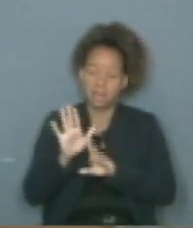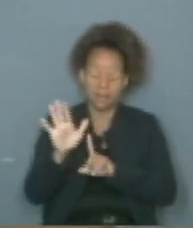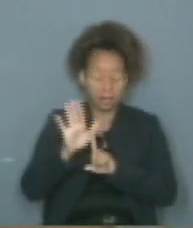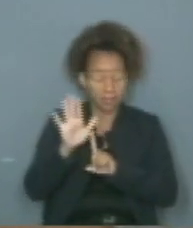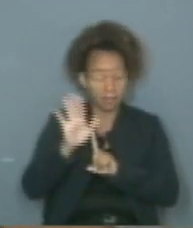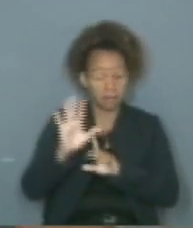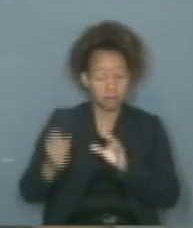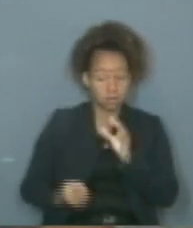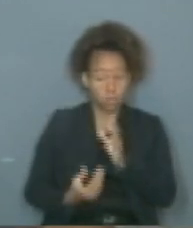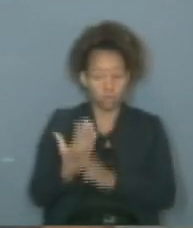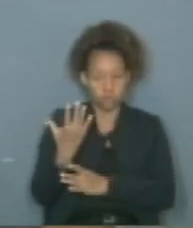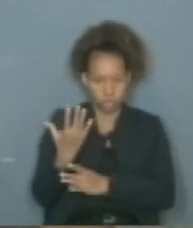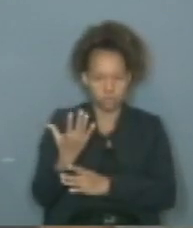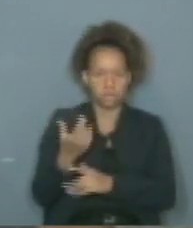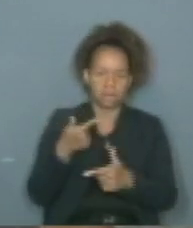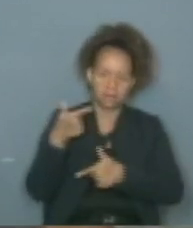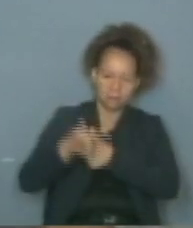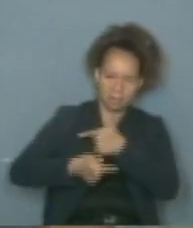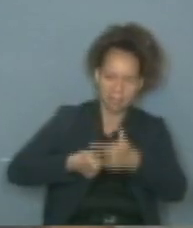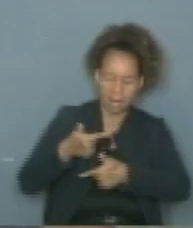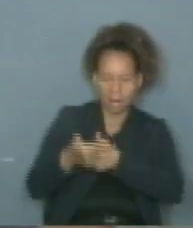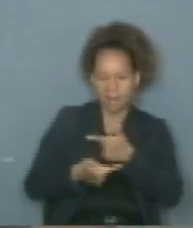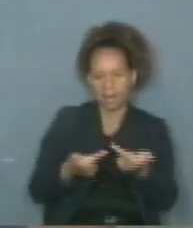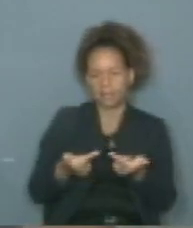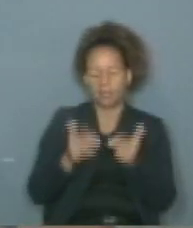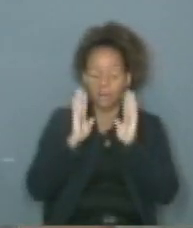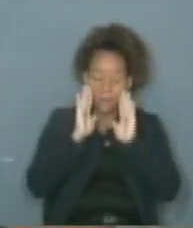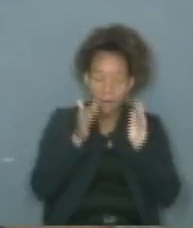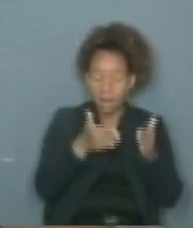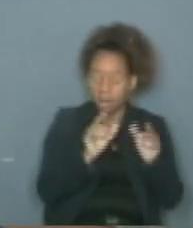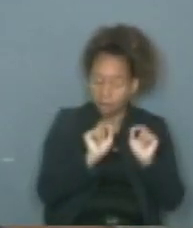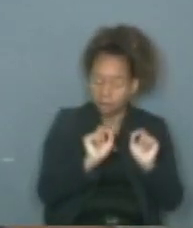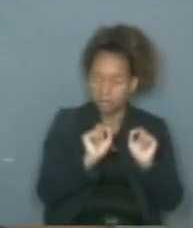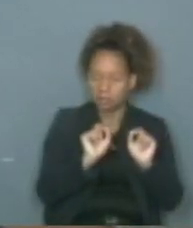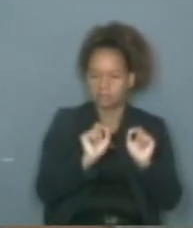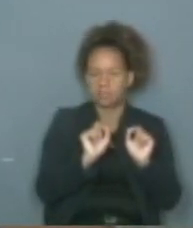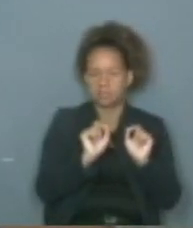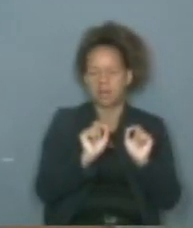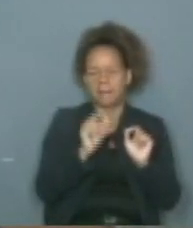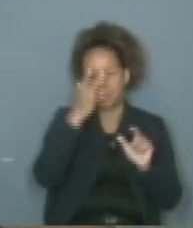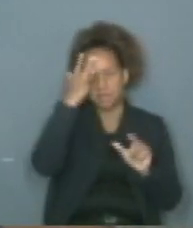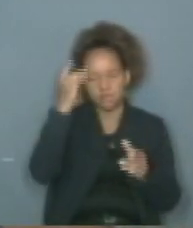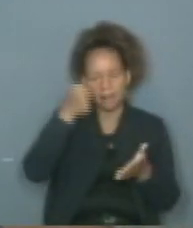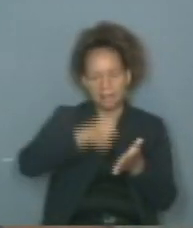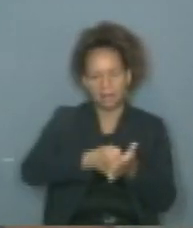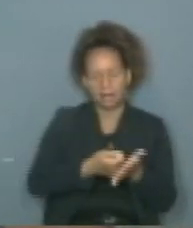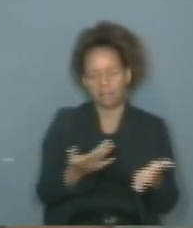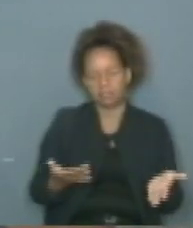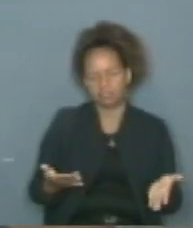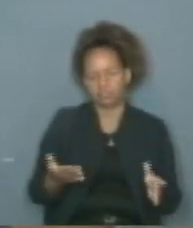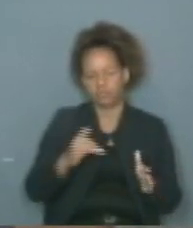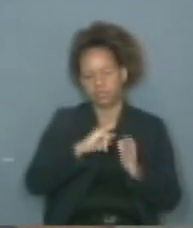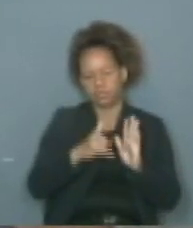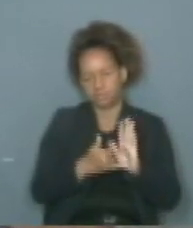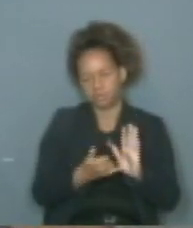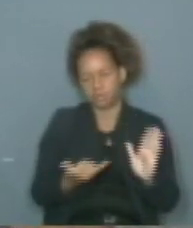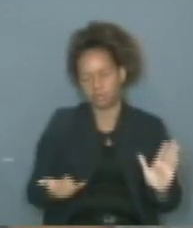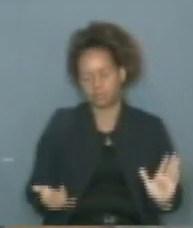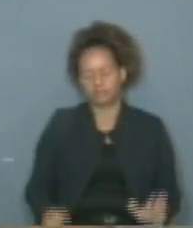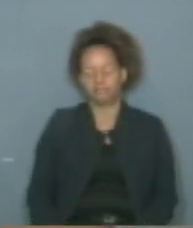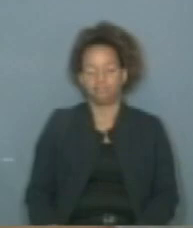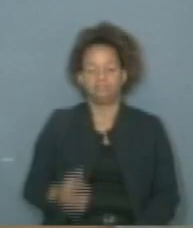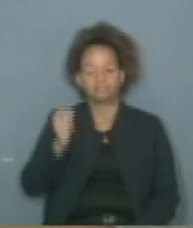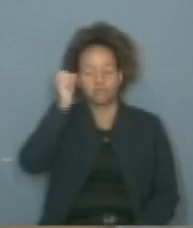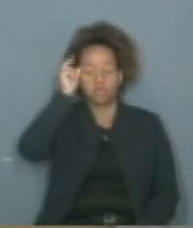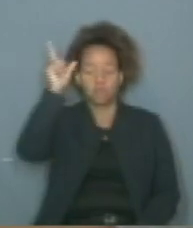construída, que poderia ser trabalhada com um olhar voltado para o contribuinte. A nossa ideia